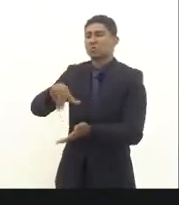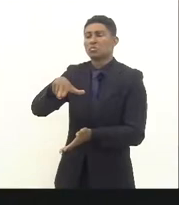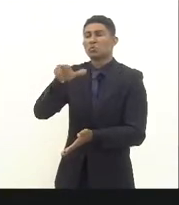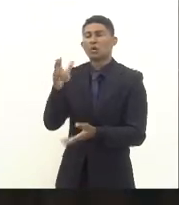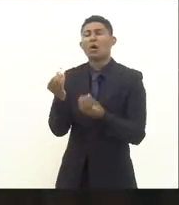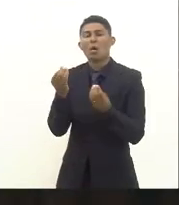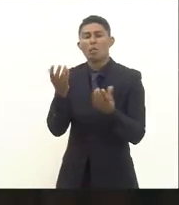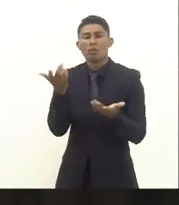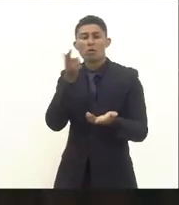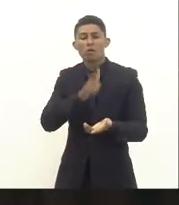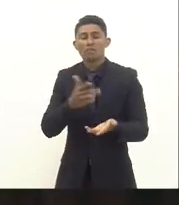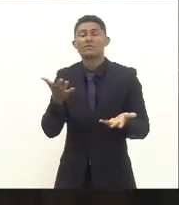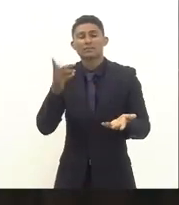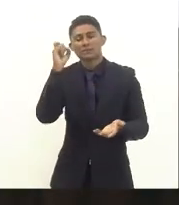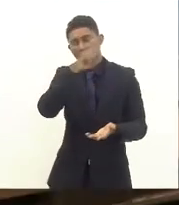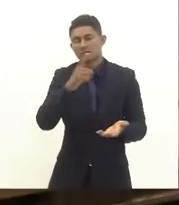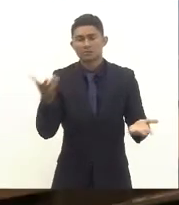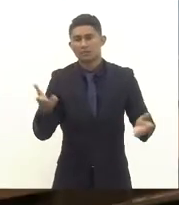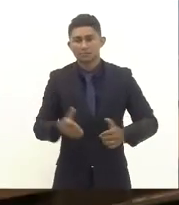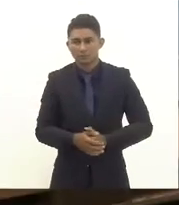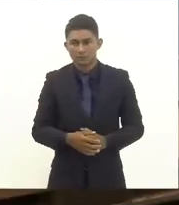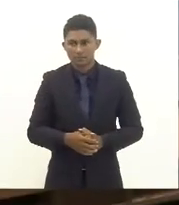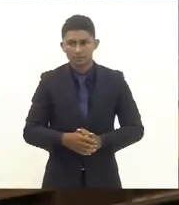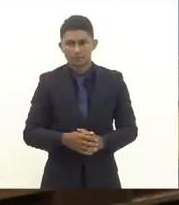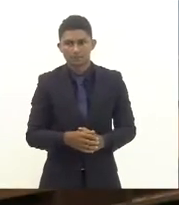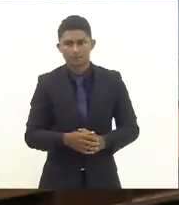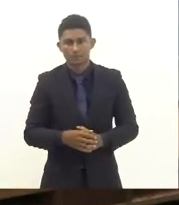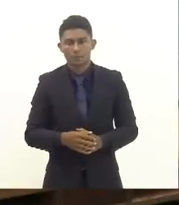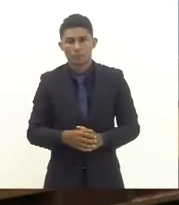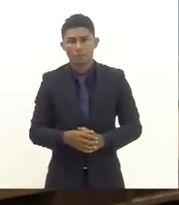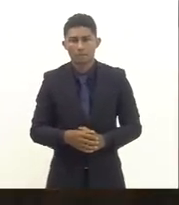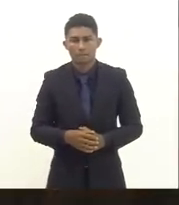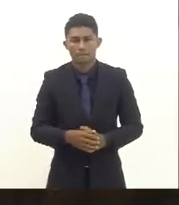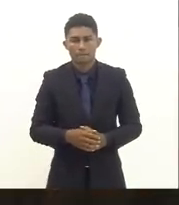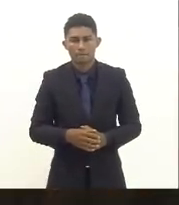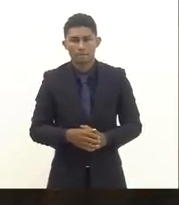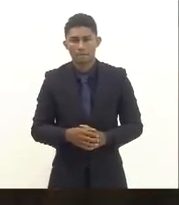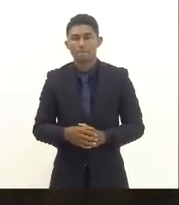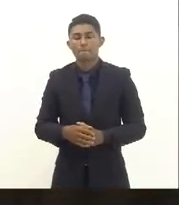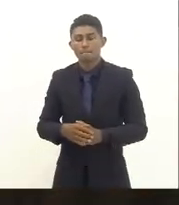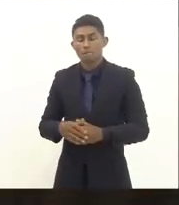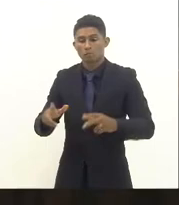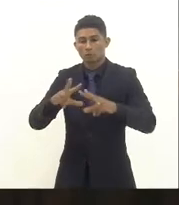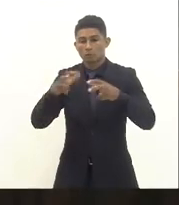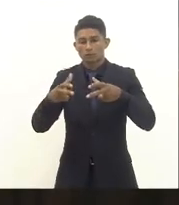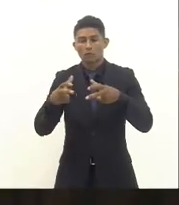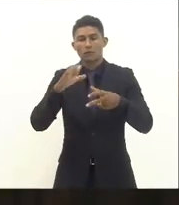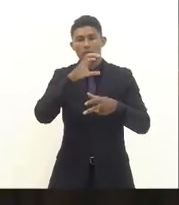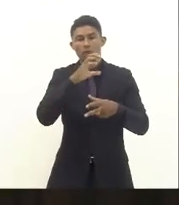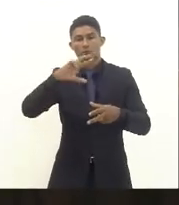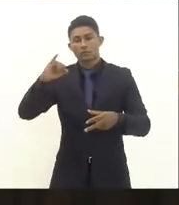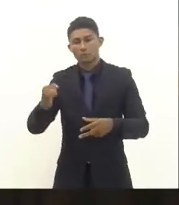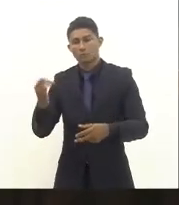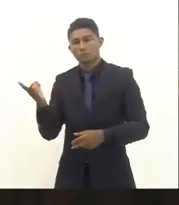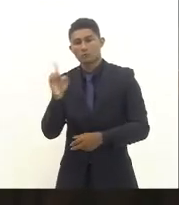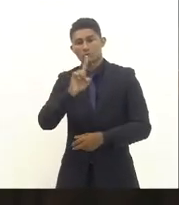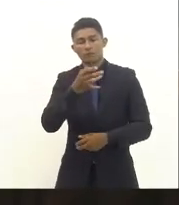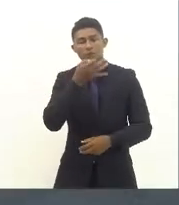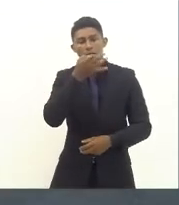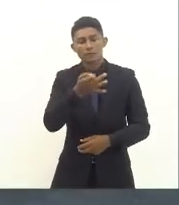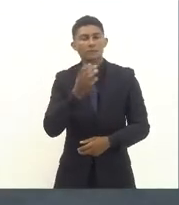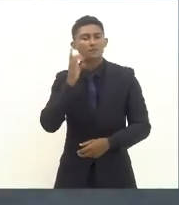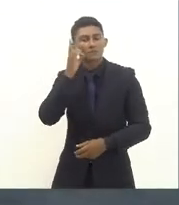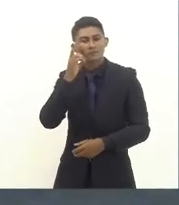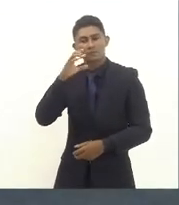descer e é para dar o parecer da ccj que os outros emitiu parecer pela comissão de concessão Justiça deputado Carlos minc